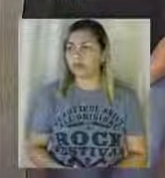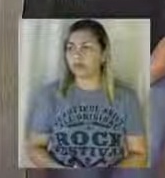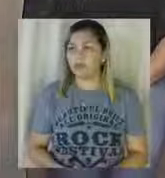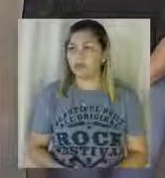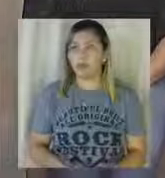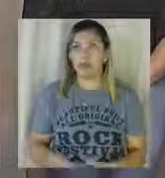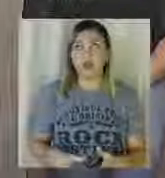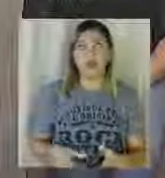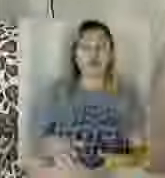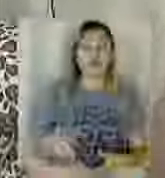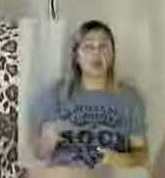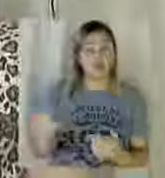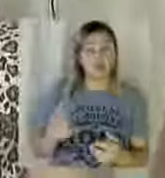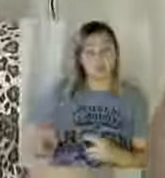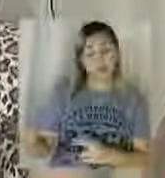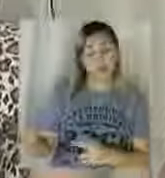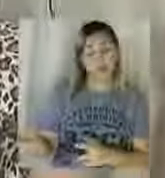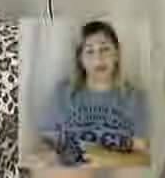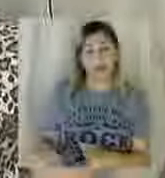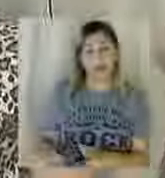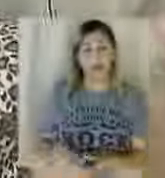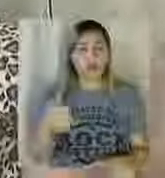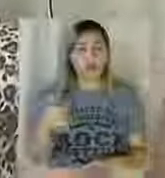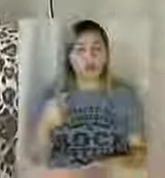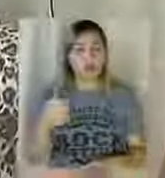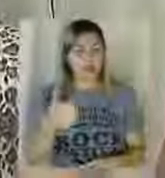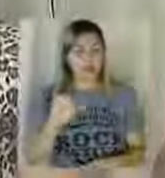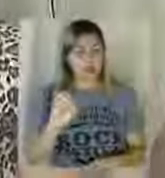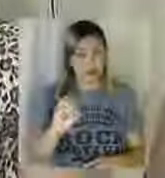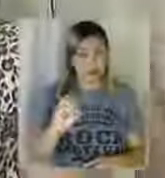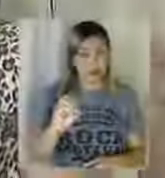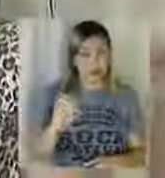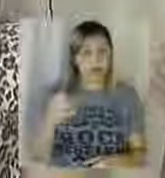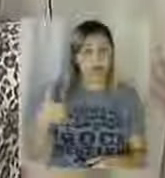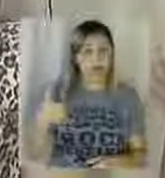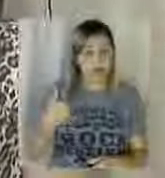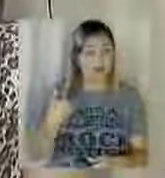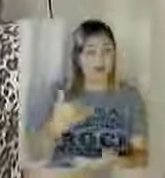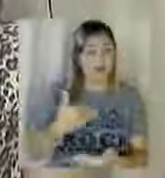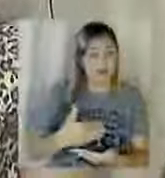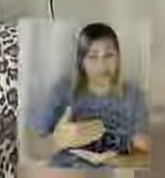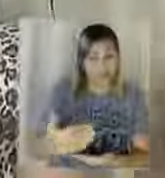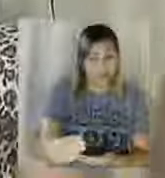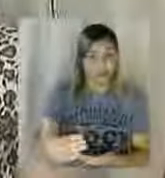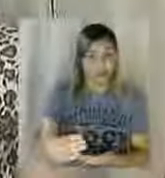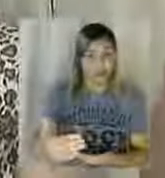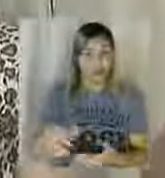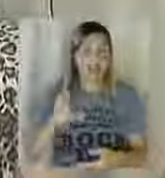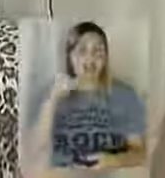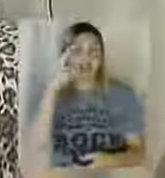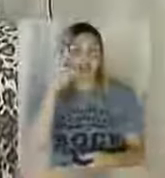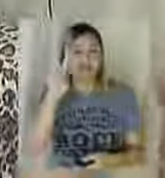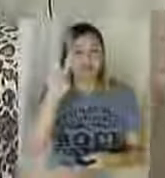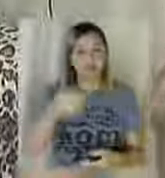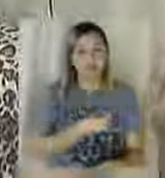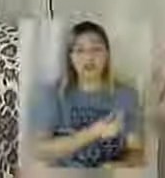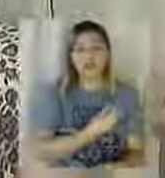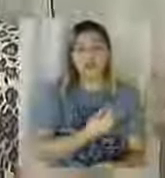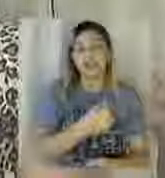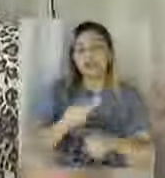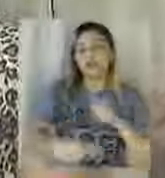de 10 anos por diante foi que a história de vida dela mudou, porque ela passou a ser surda. E